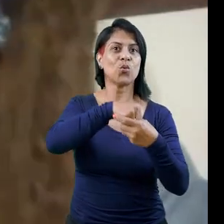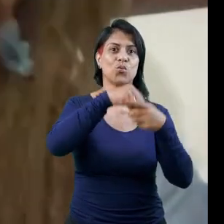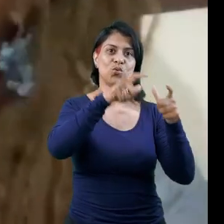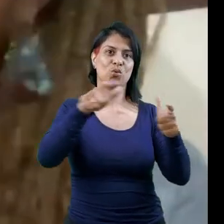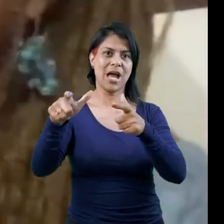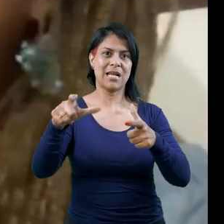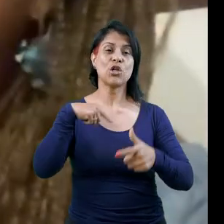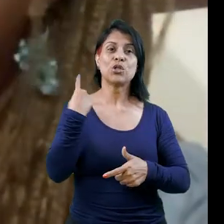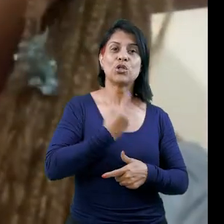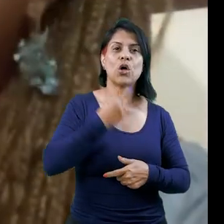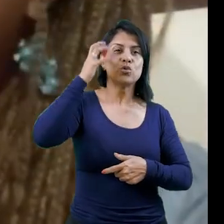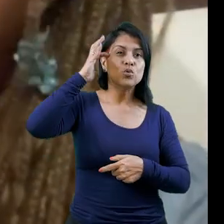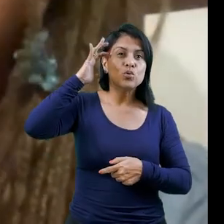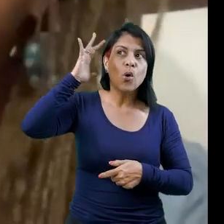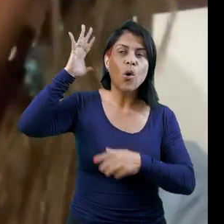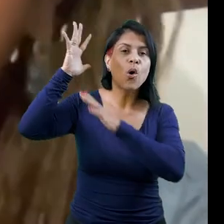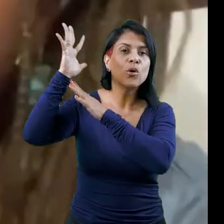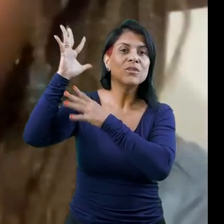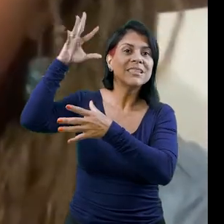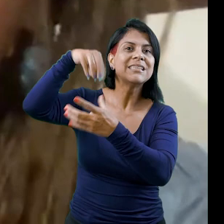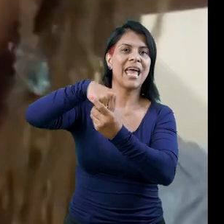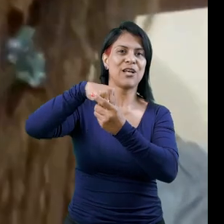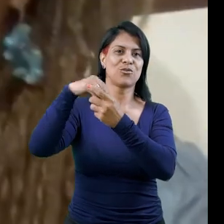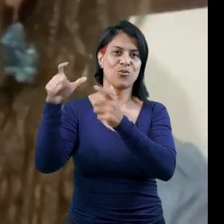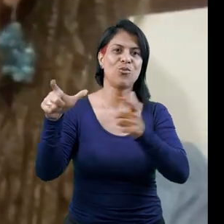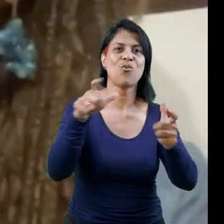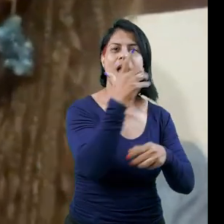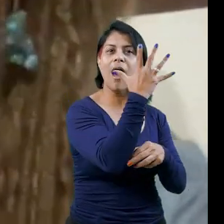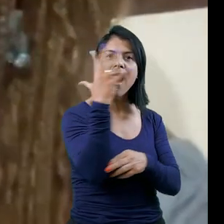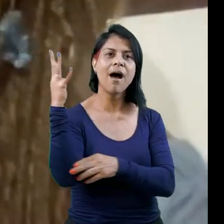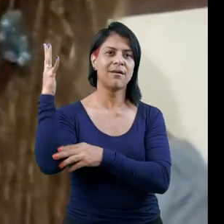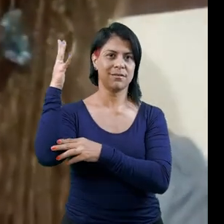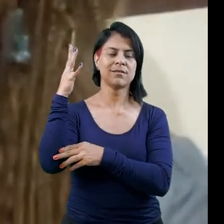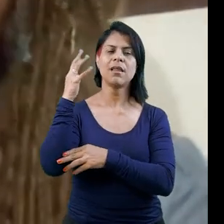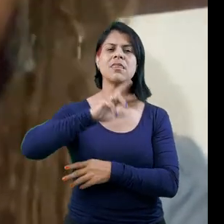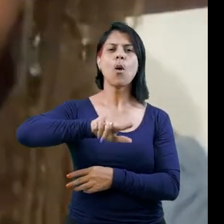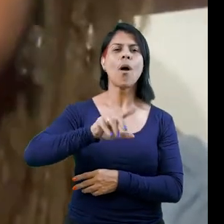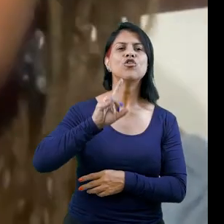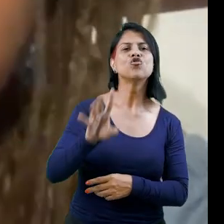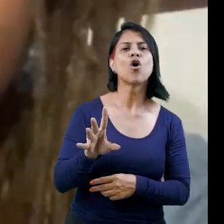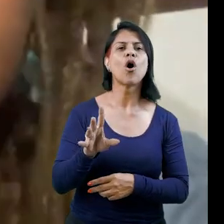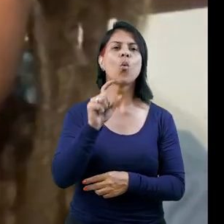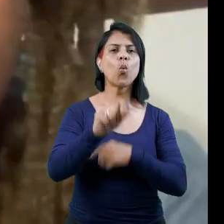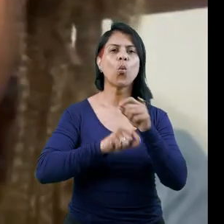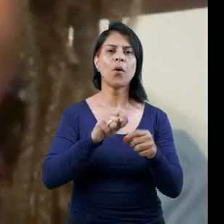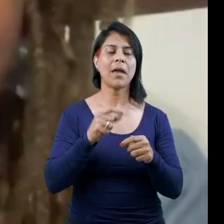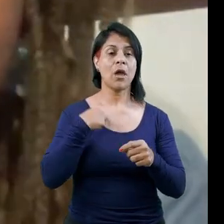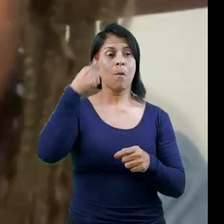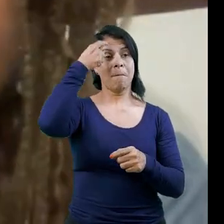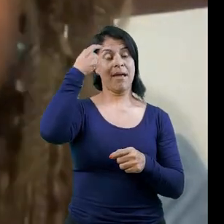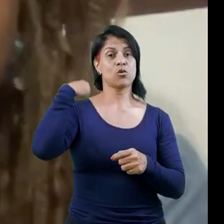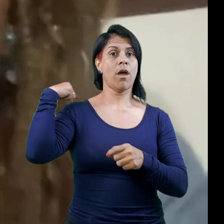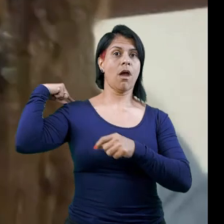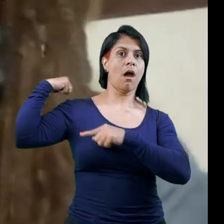sonhos, é a expansão não só daquilo que a gente entende como ancestralidade,